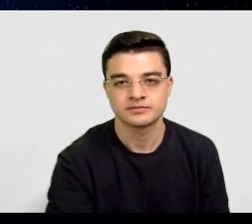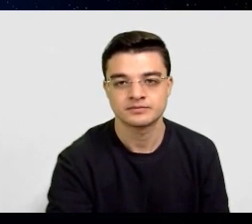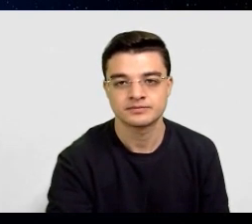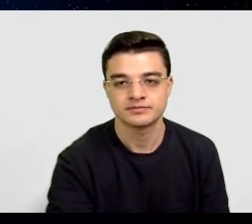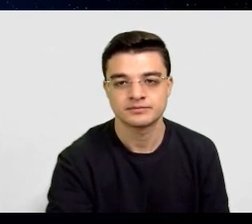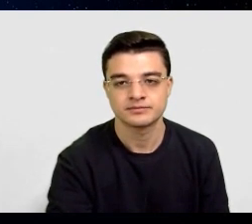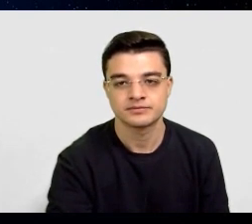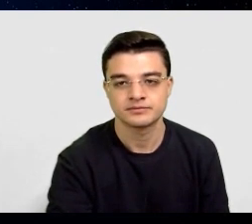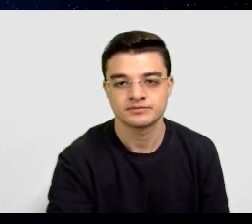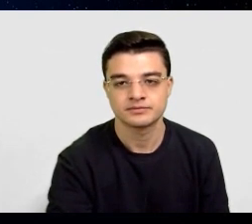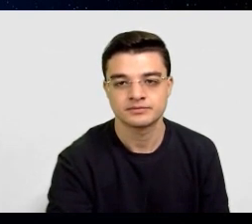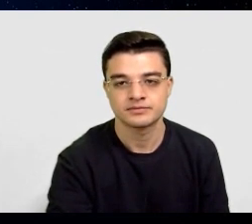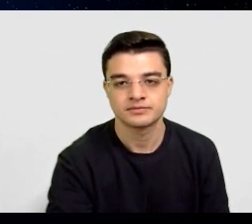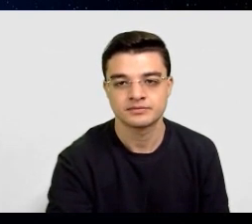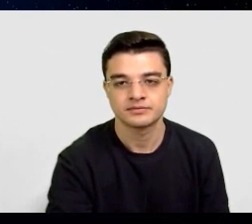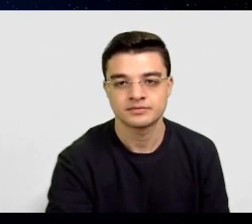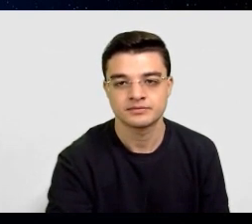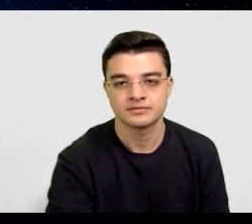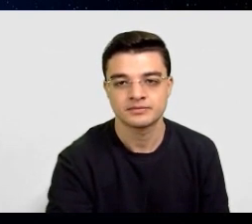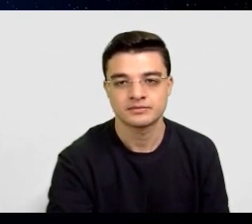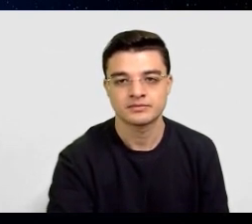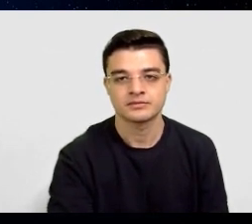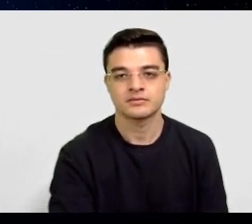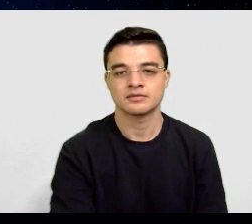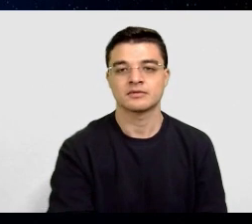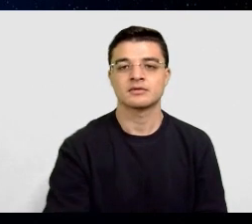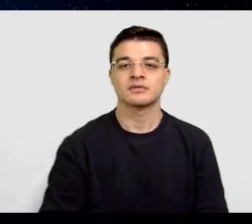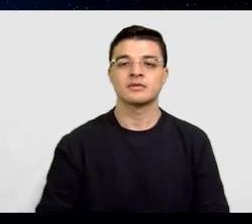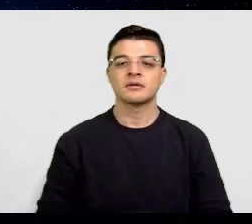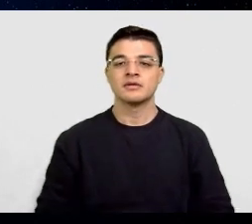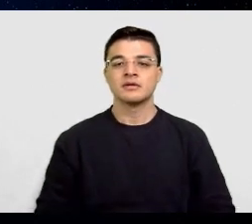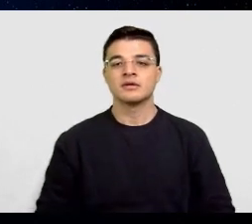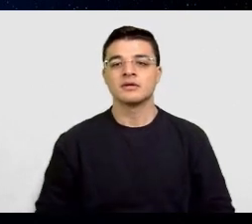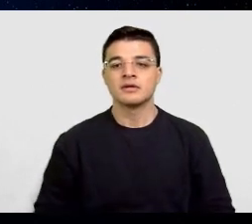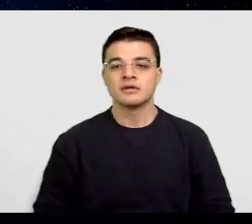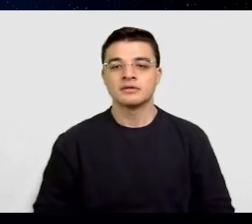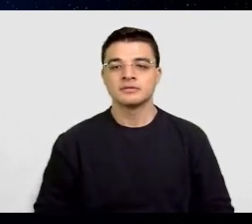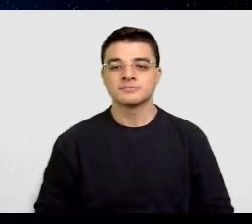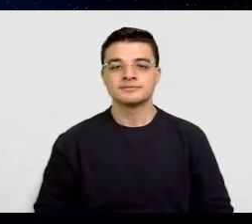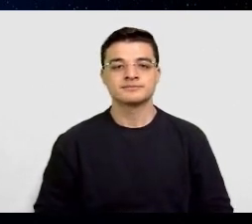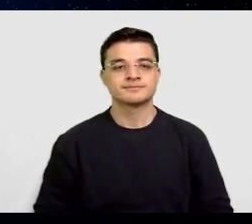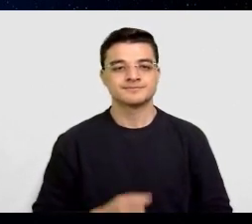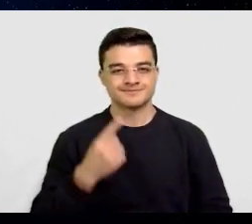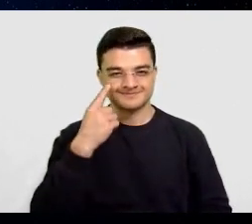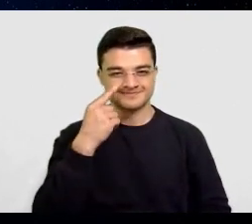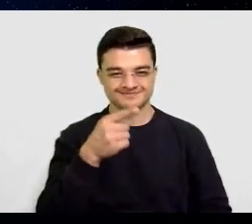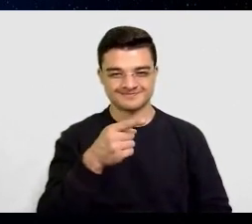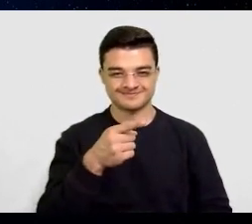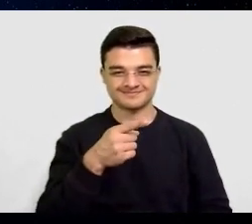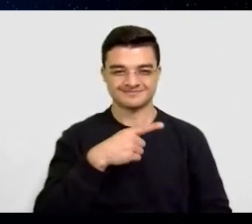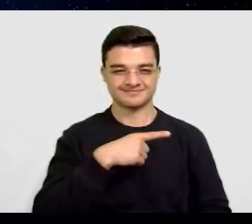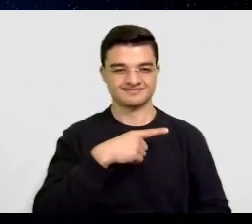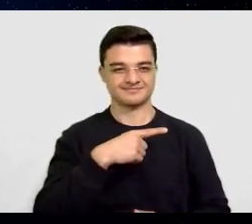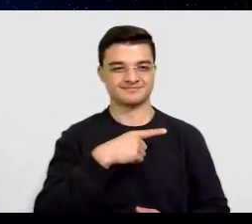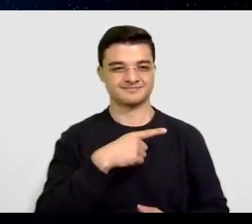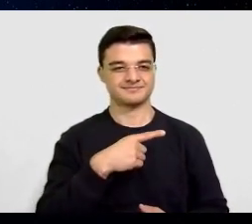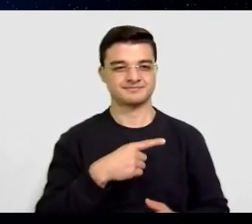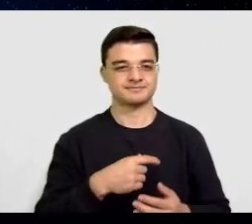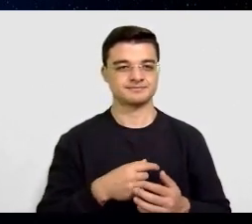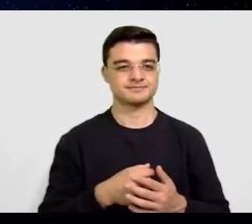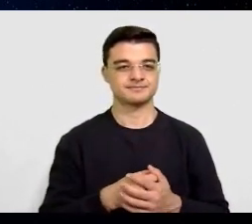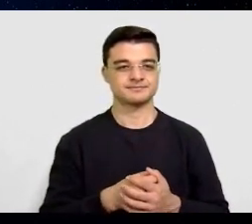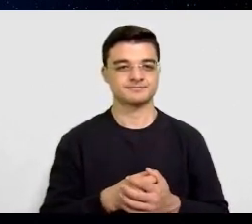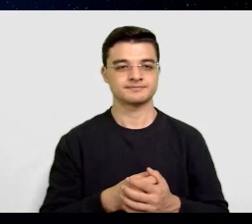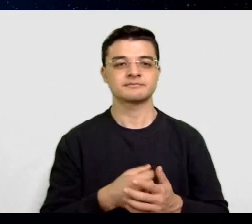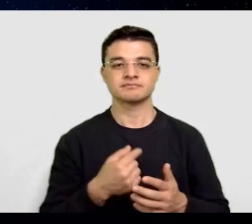Beleza. Aqui eu tenho um ambiente dentro aqui da minha máquina, rodando aqui em containerizado, que eu fiz para